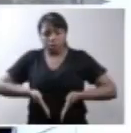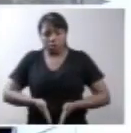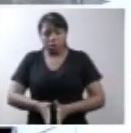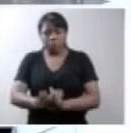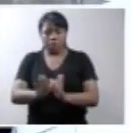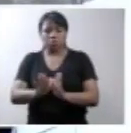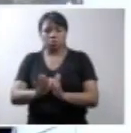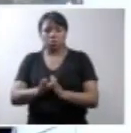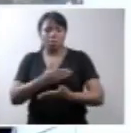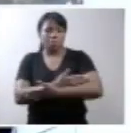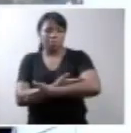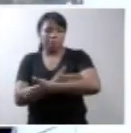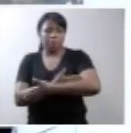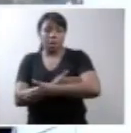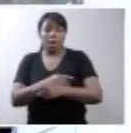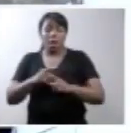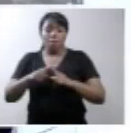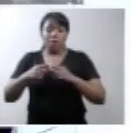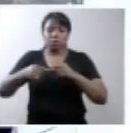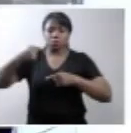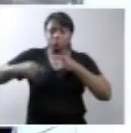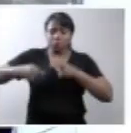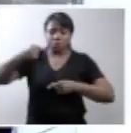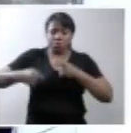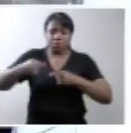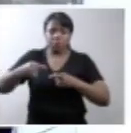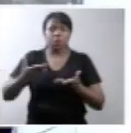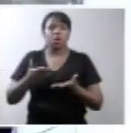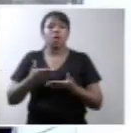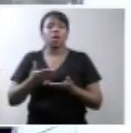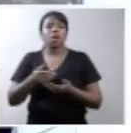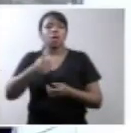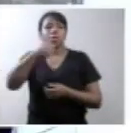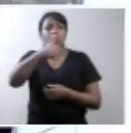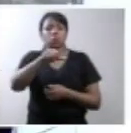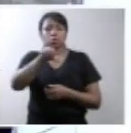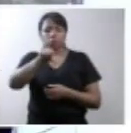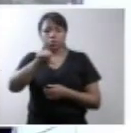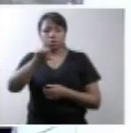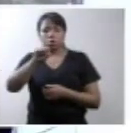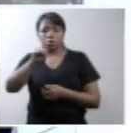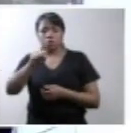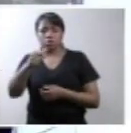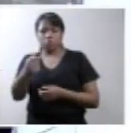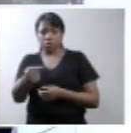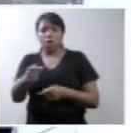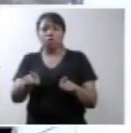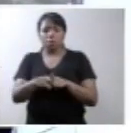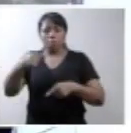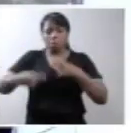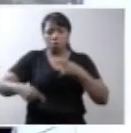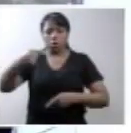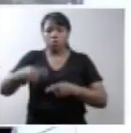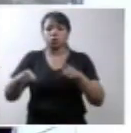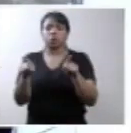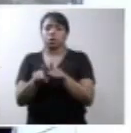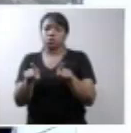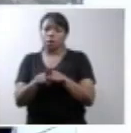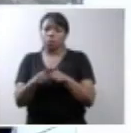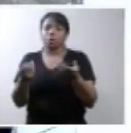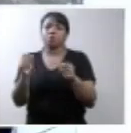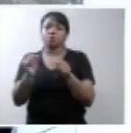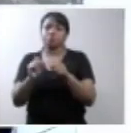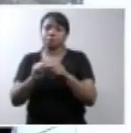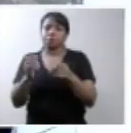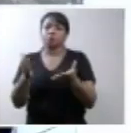o nascimento do primeiro bebê de proveta e do mundo num discurso feito em 1987 no centro de política e ética